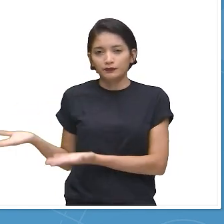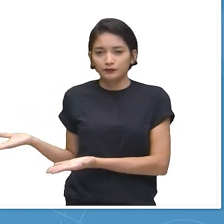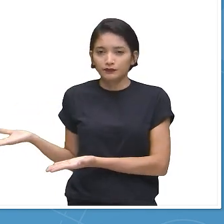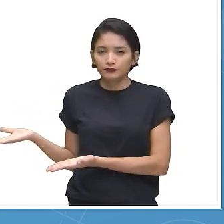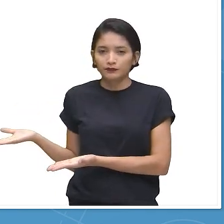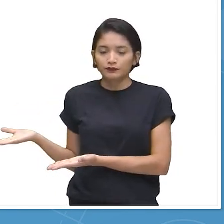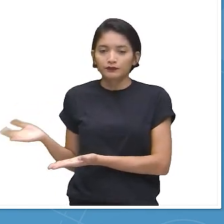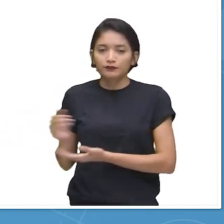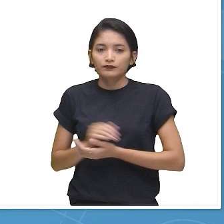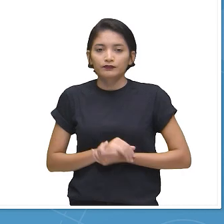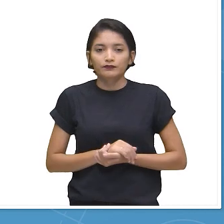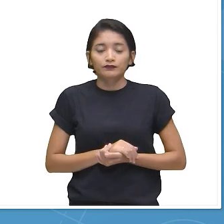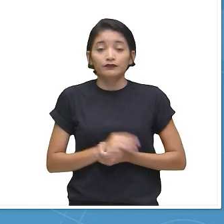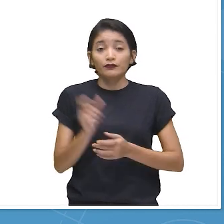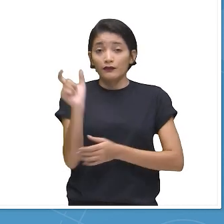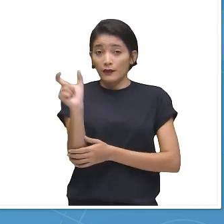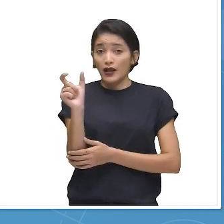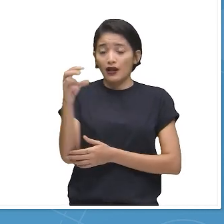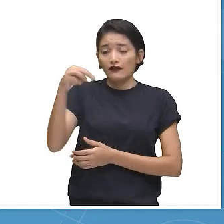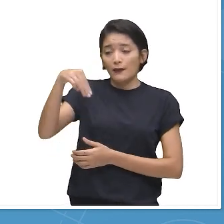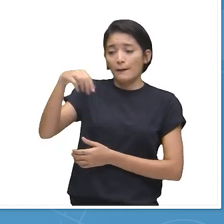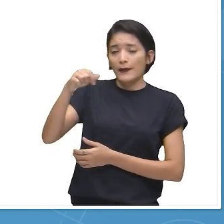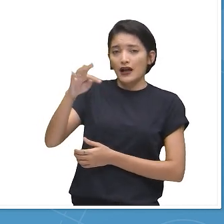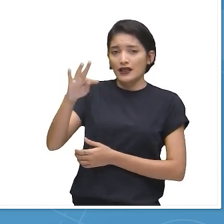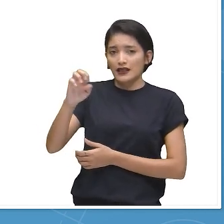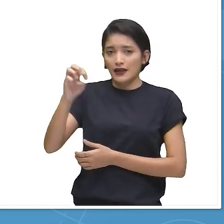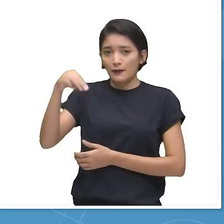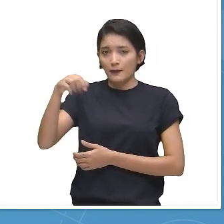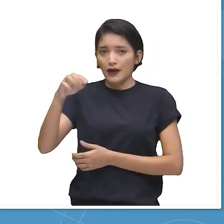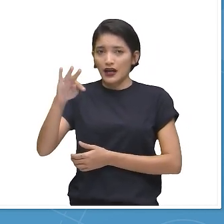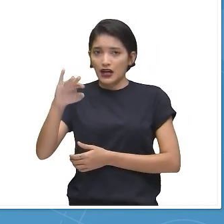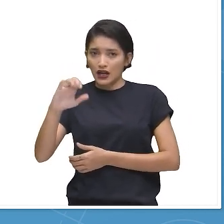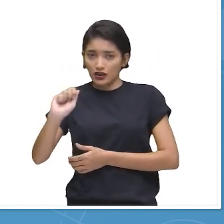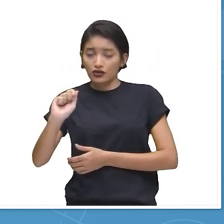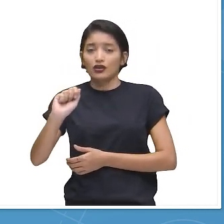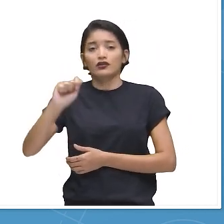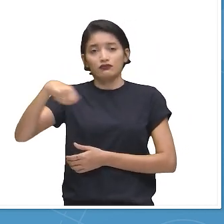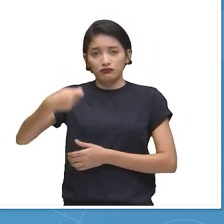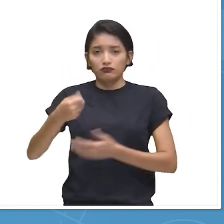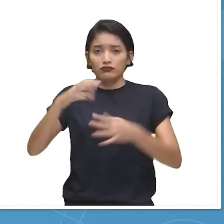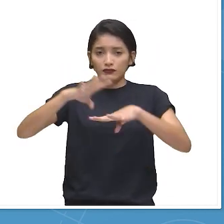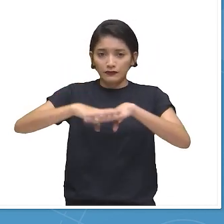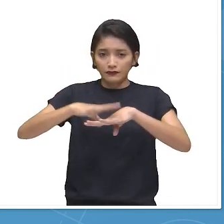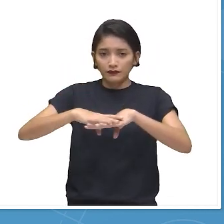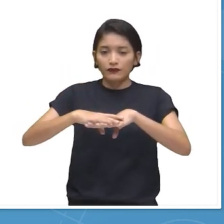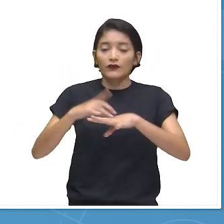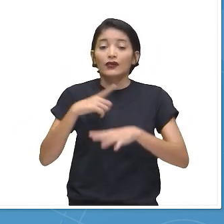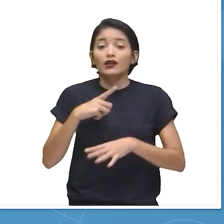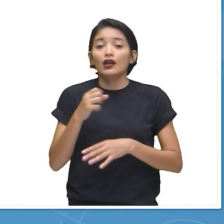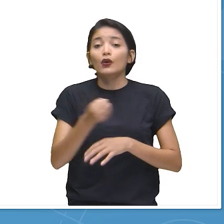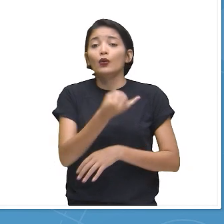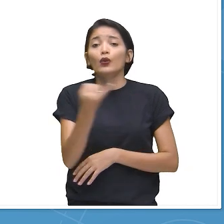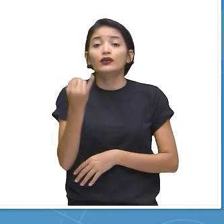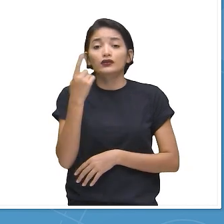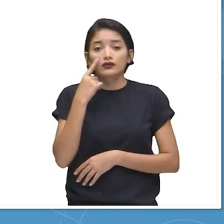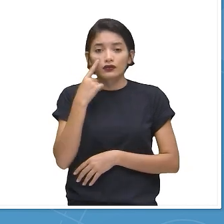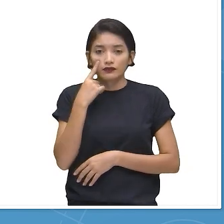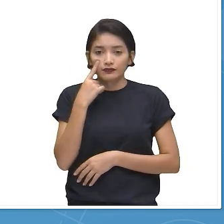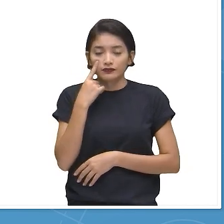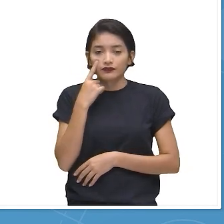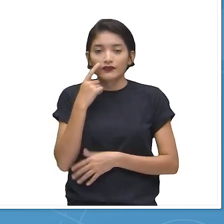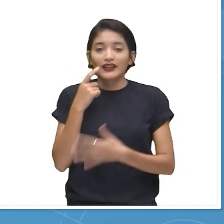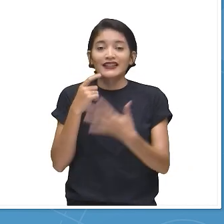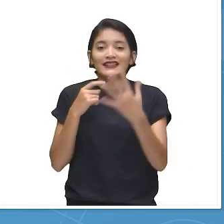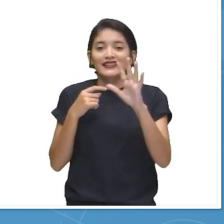A palavra matemática, olha aqui. Eu tenho 1, 2, 3, 4,